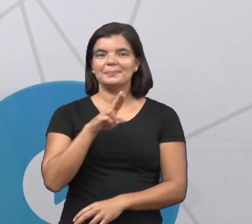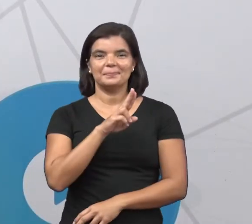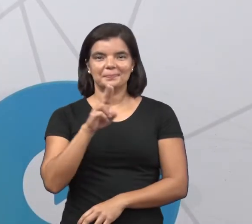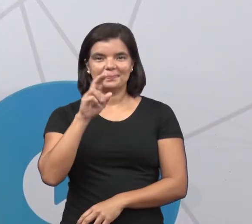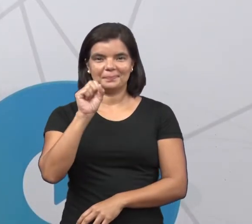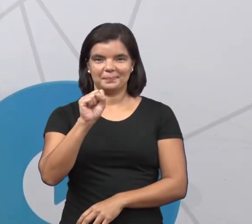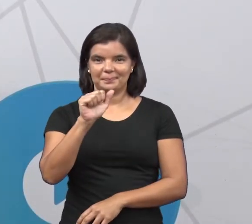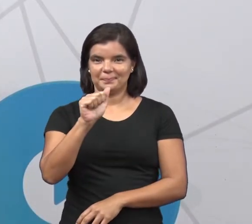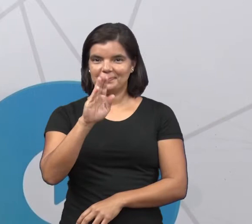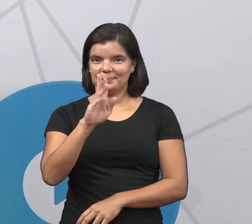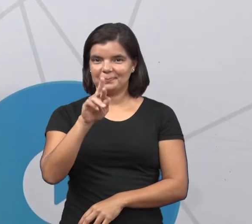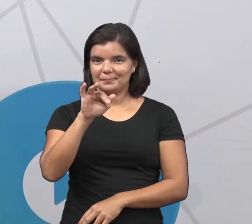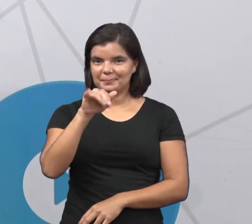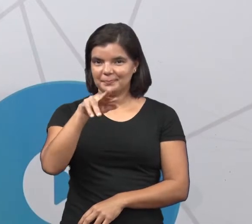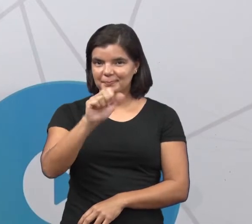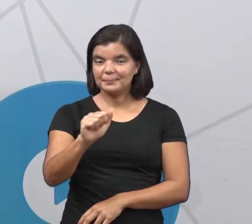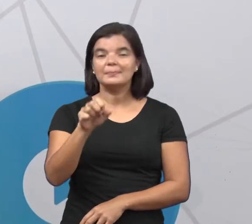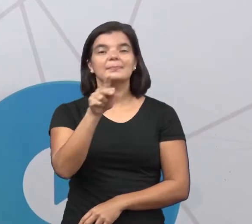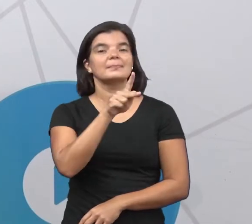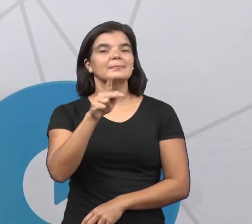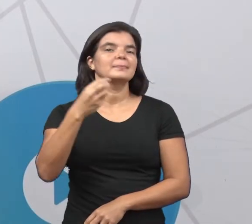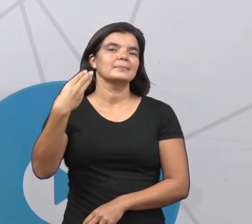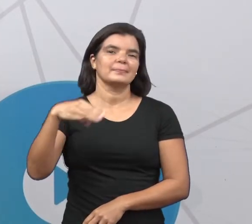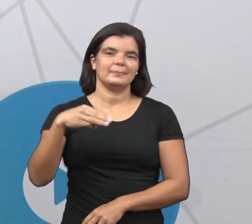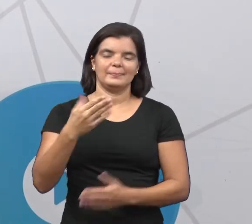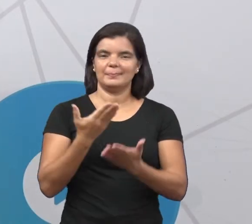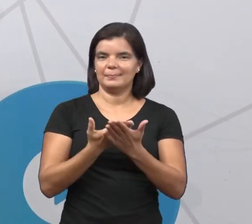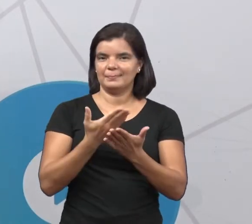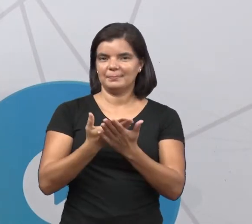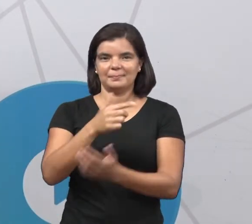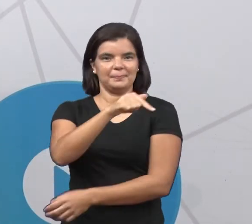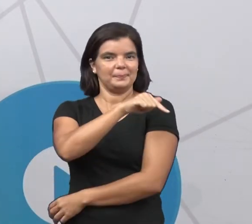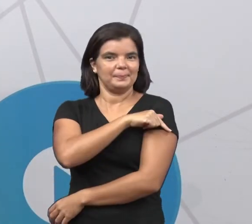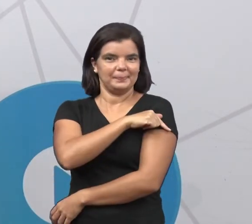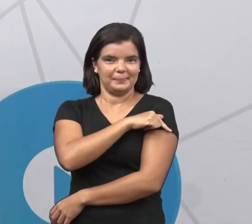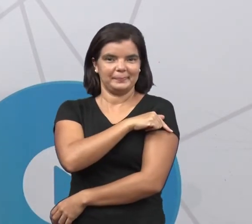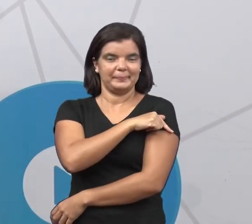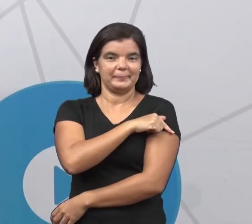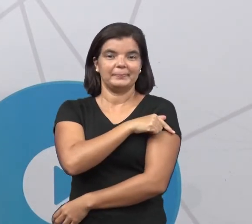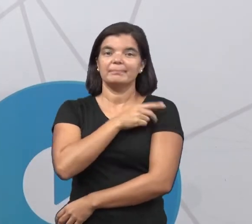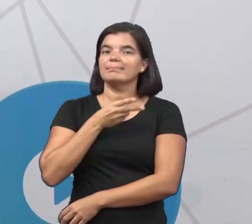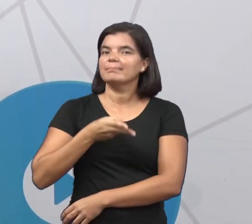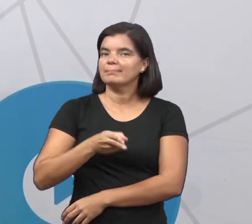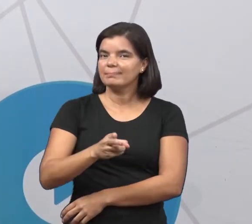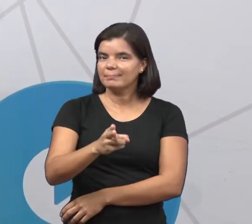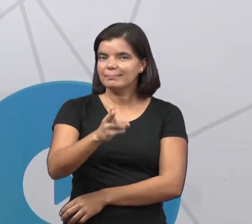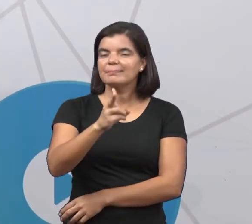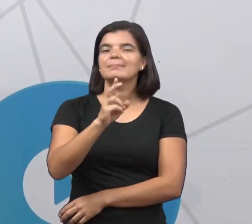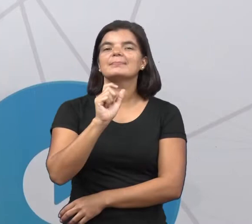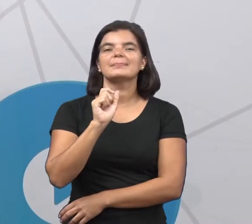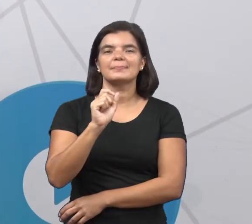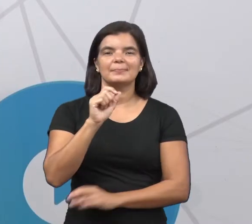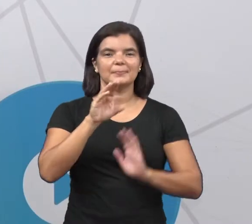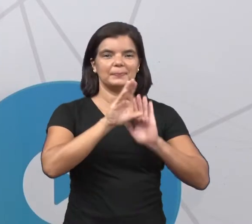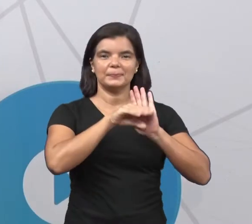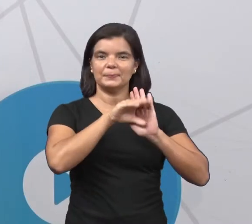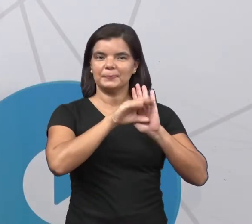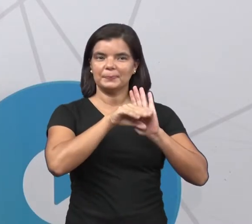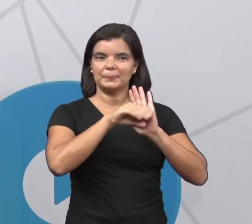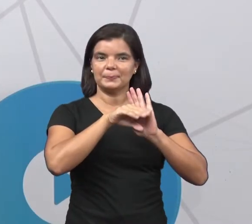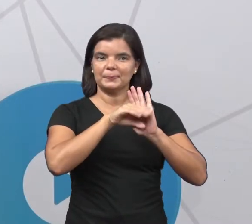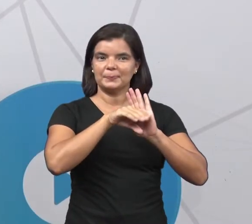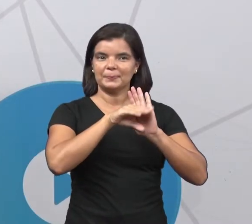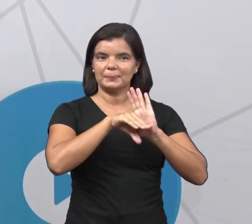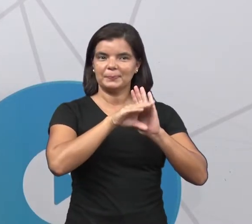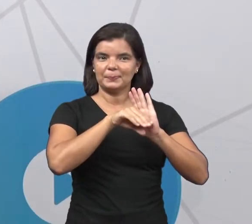Sabrina, sou professora de matemática e hoje a aula é para o 7º ano. Dando continuidade no conjunto dos